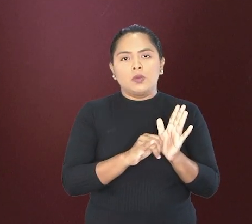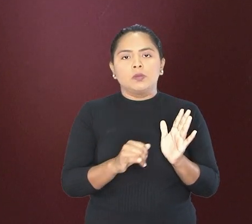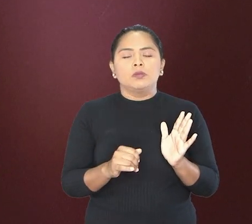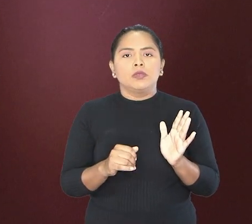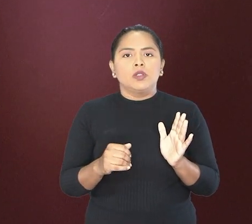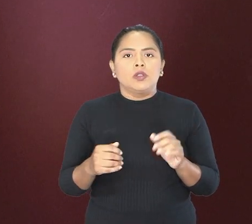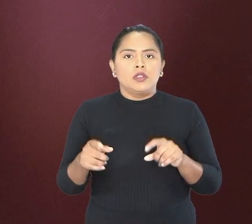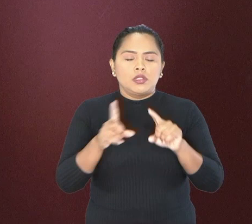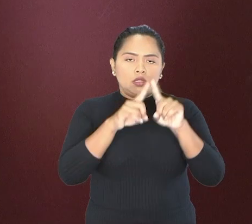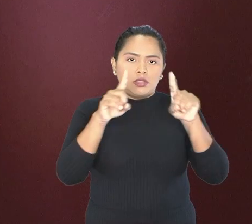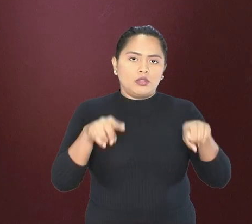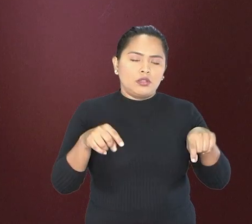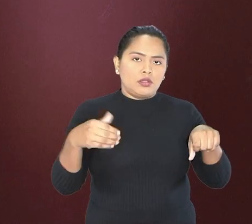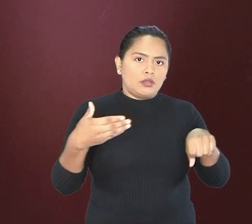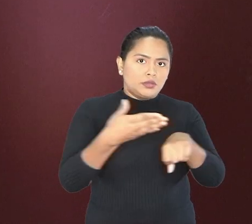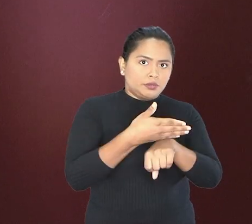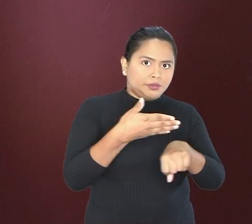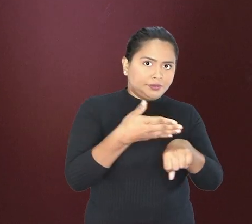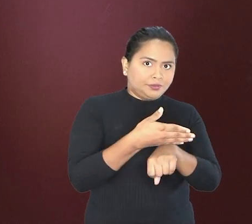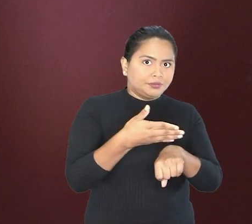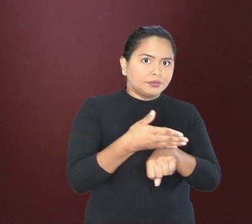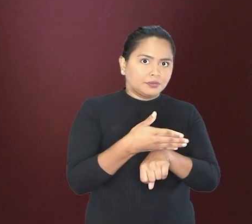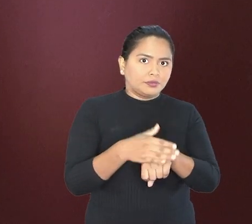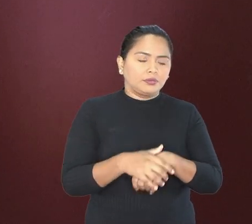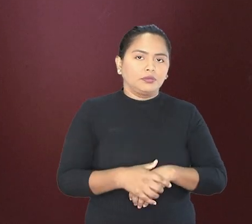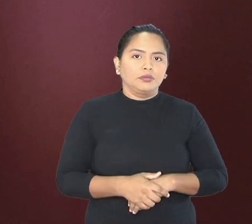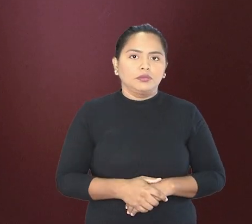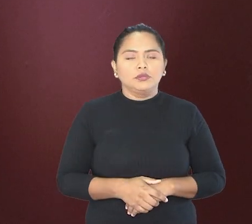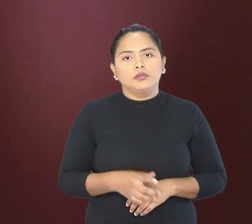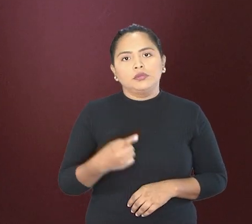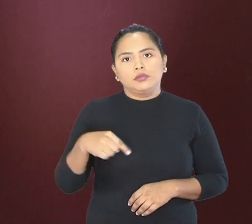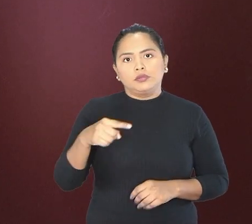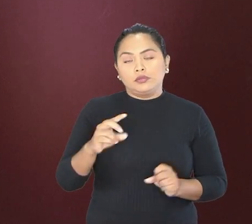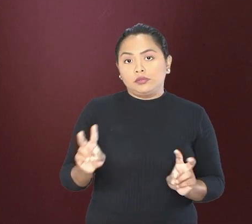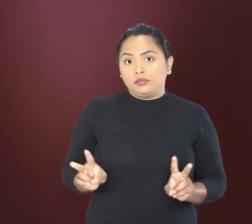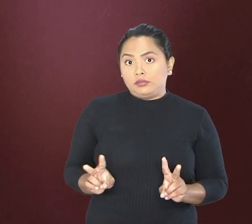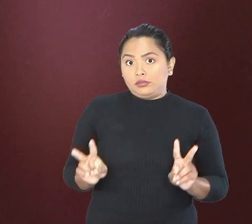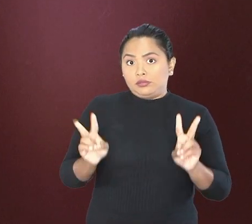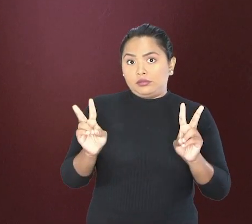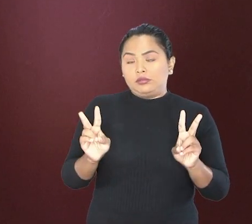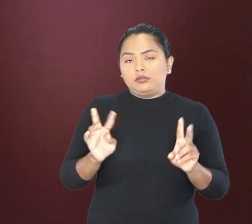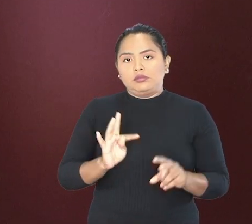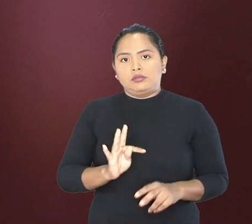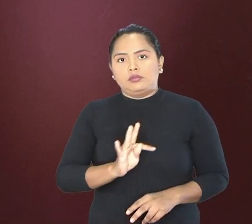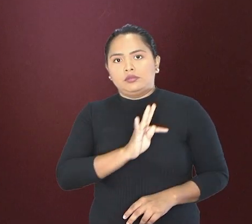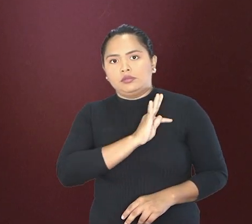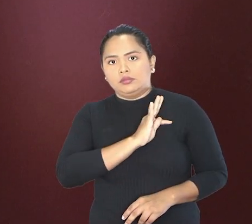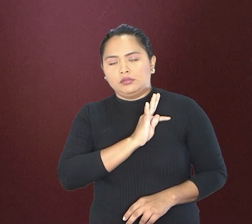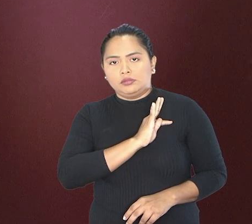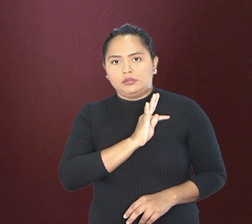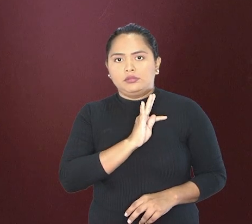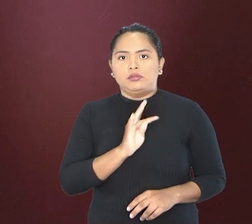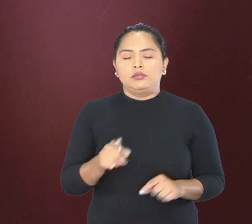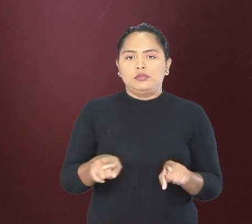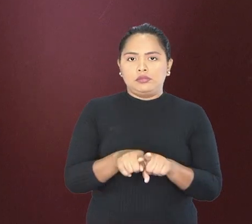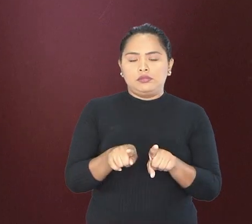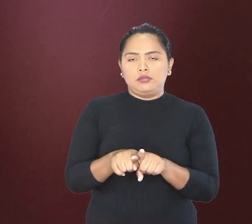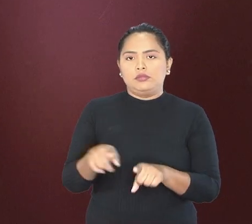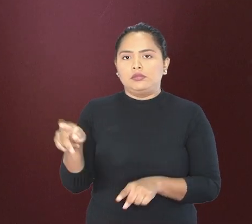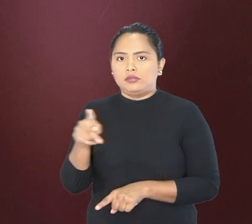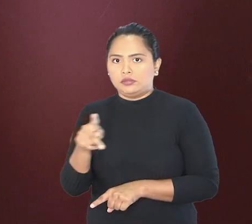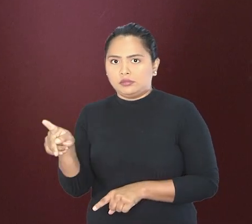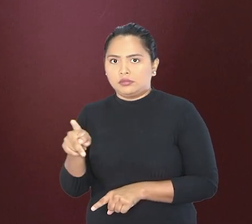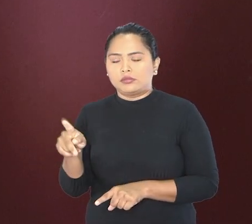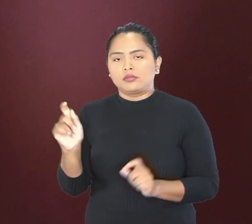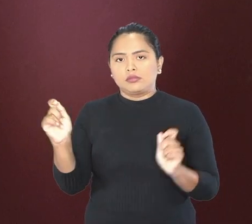possam participar. E a gente valoriza o nosso corpo técnico e o nosso corpo docente, né? Porque a gente tem muito conhecimento que